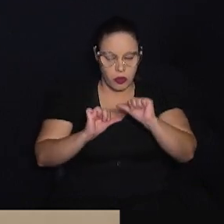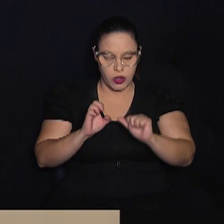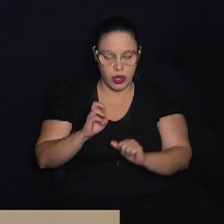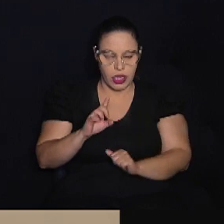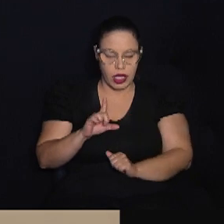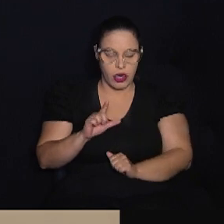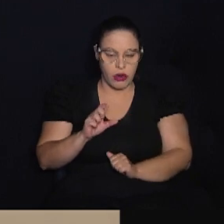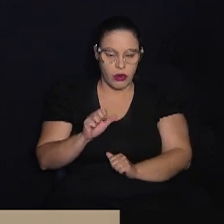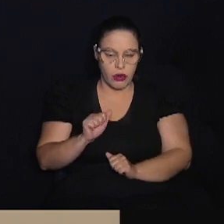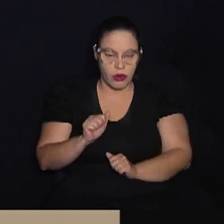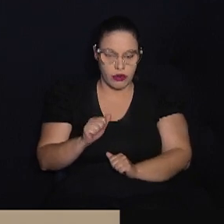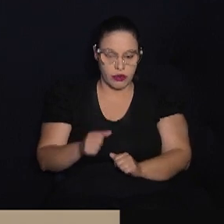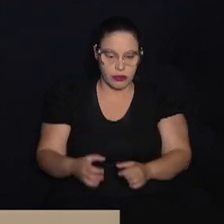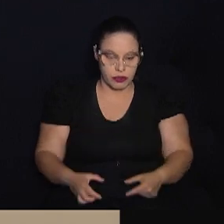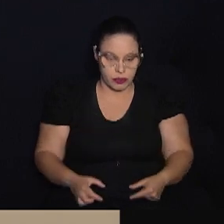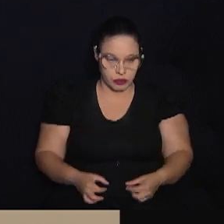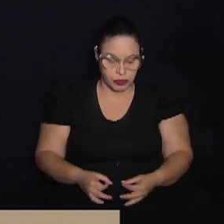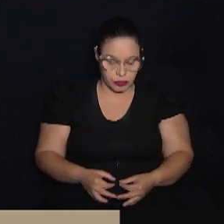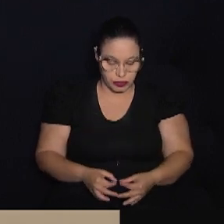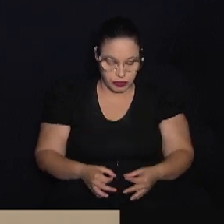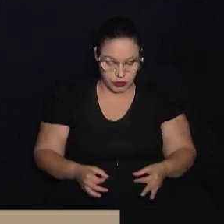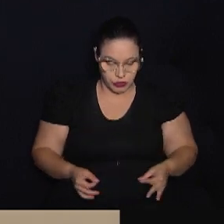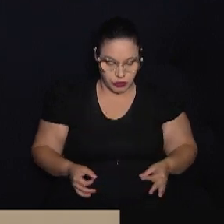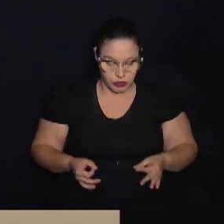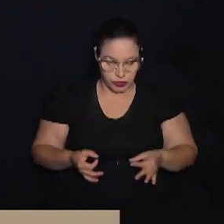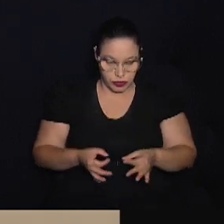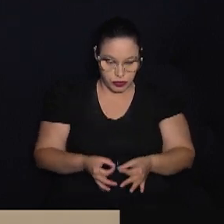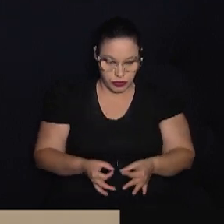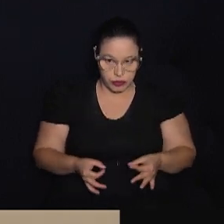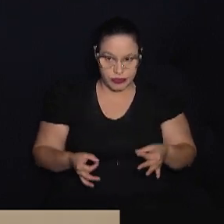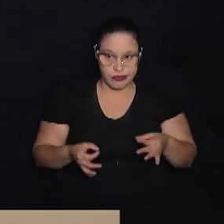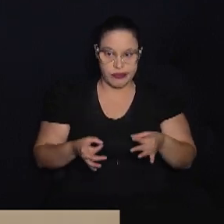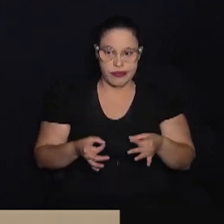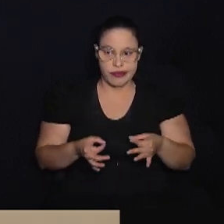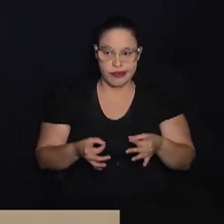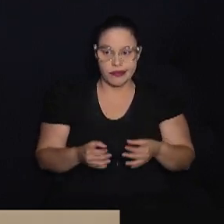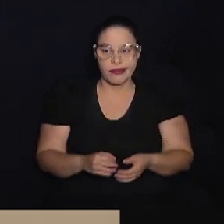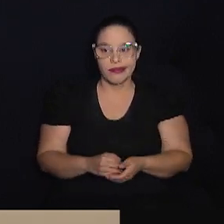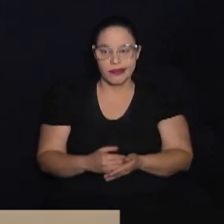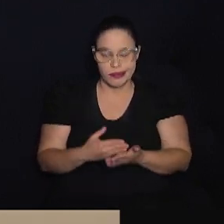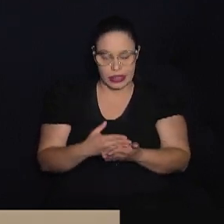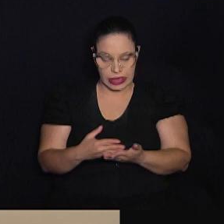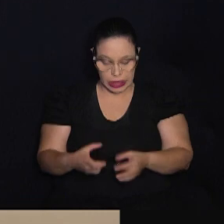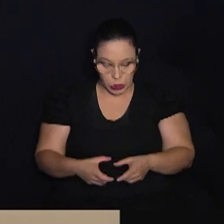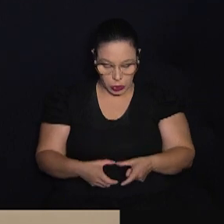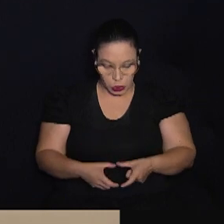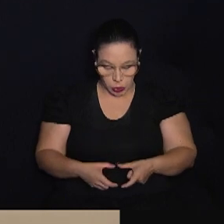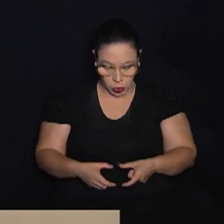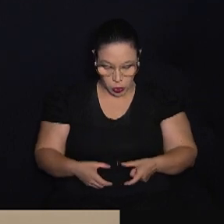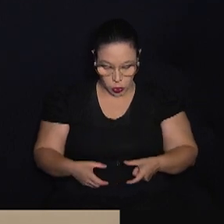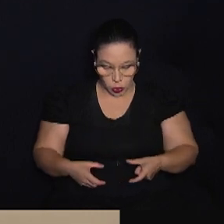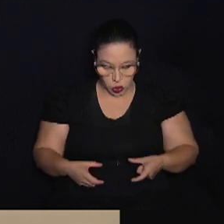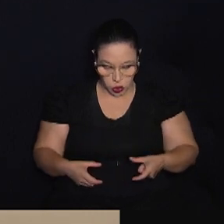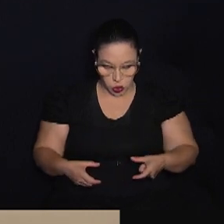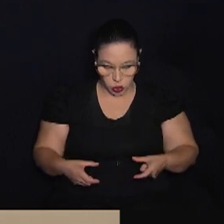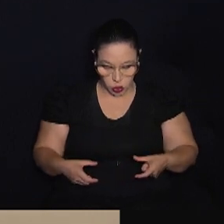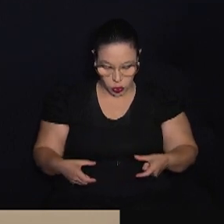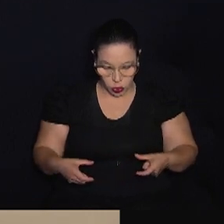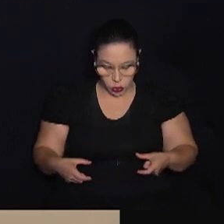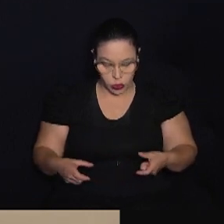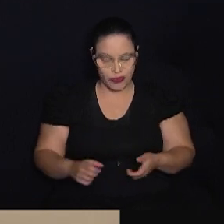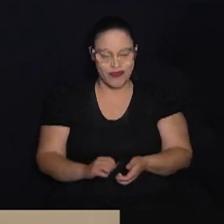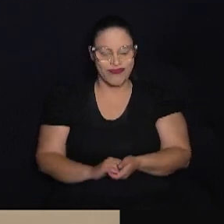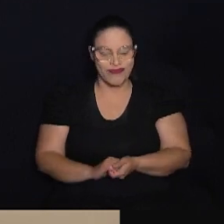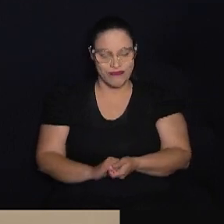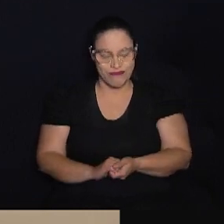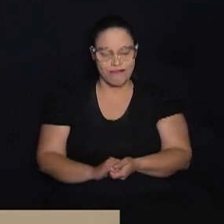por algumas mutações, por vários motivos, e que começa a crescer sem regulação